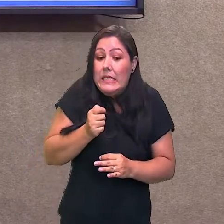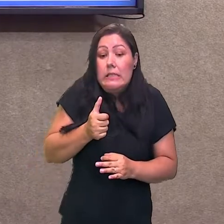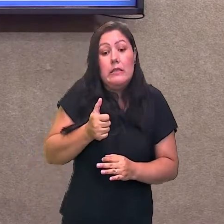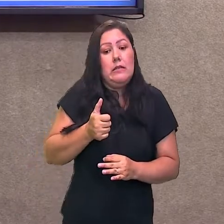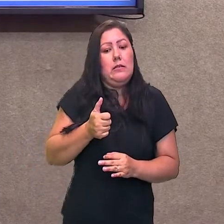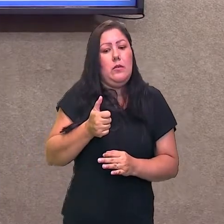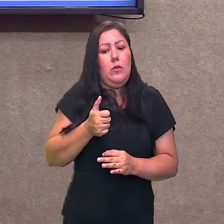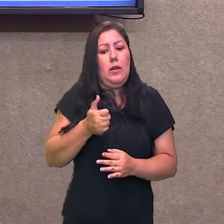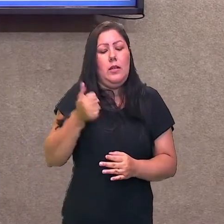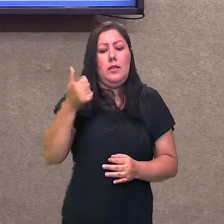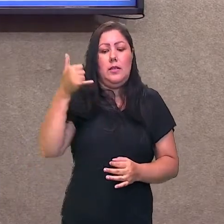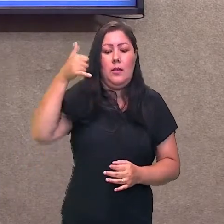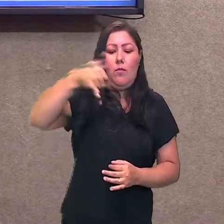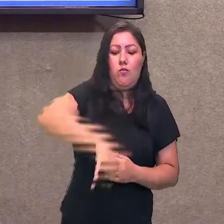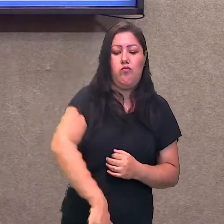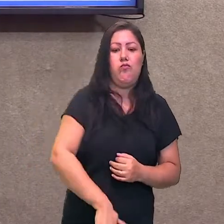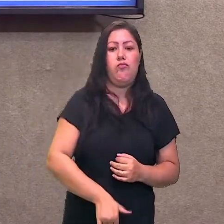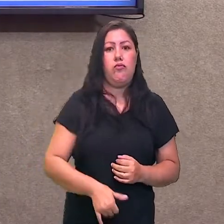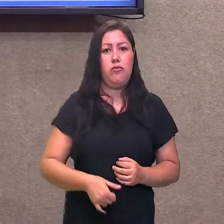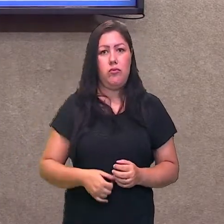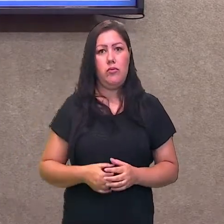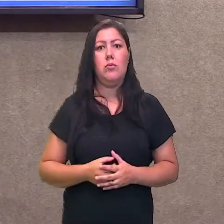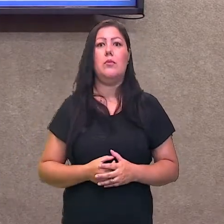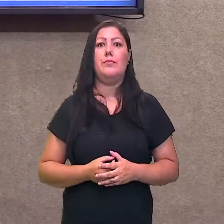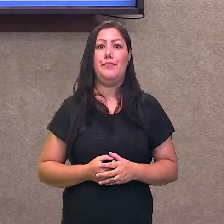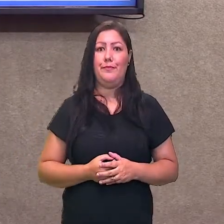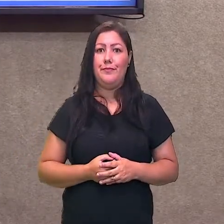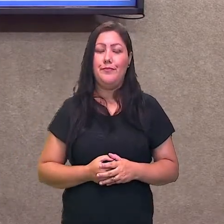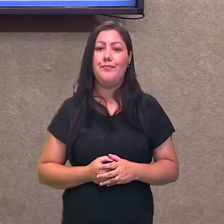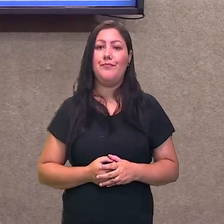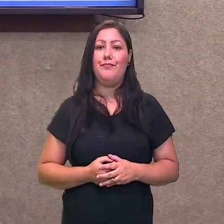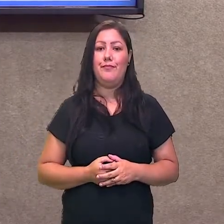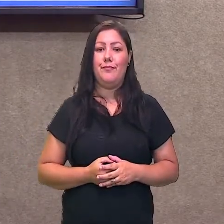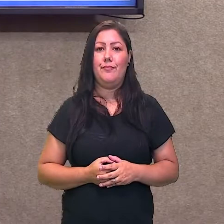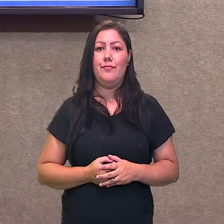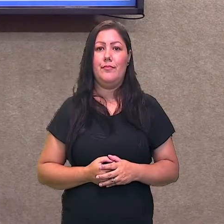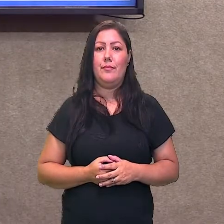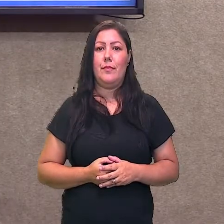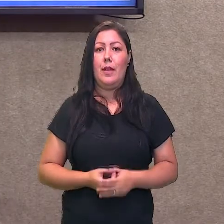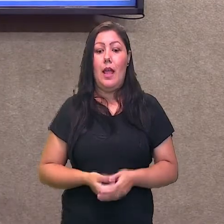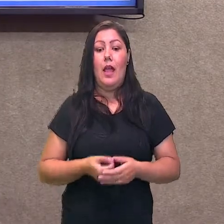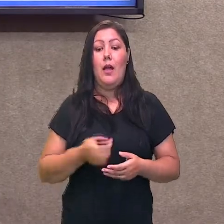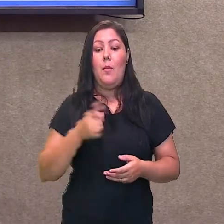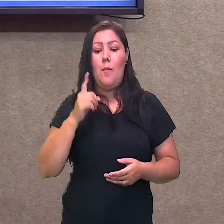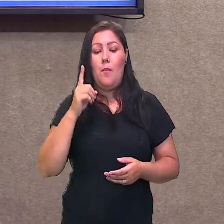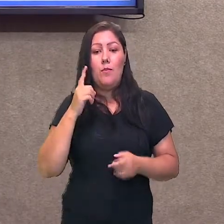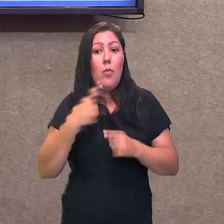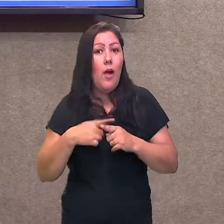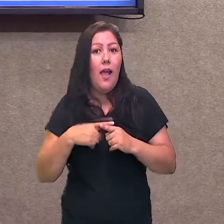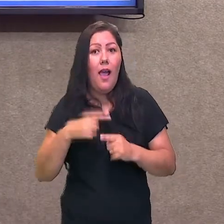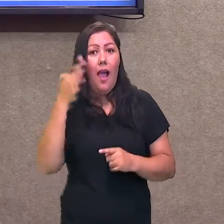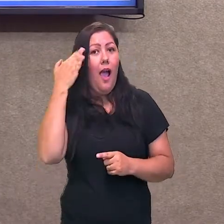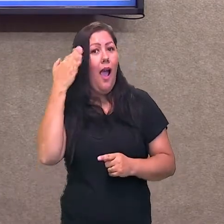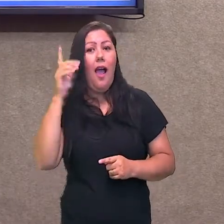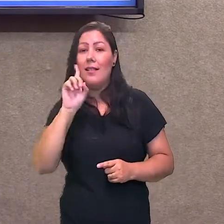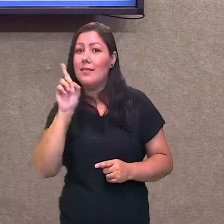certo. Por quê? Porque eles não imaginavam que era tão grande esse